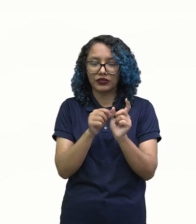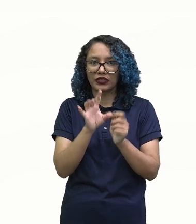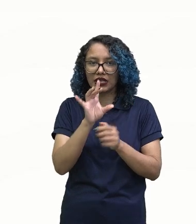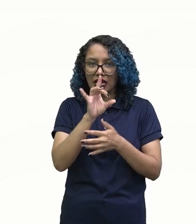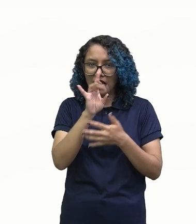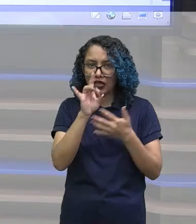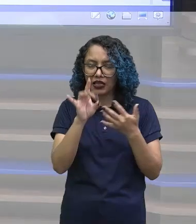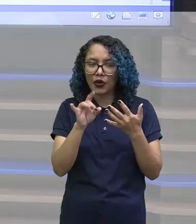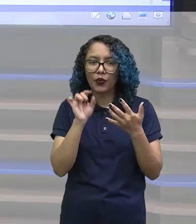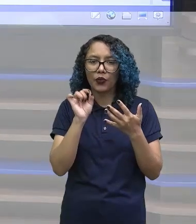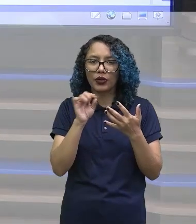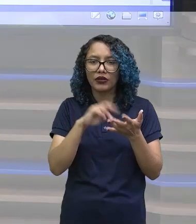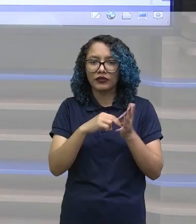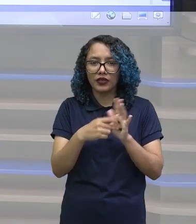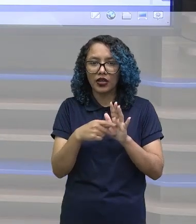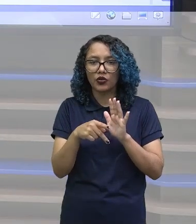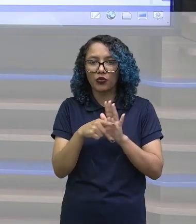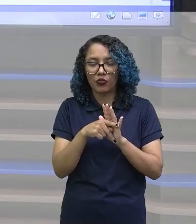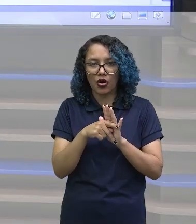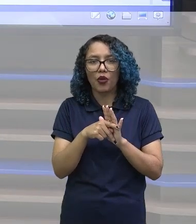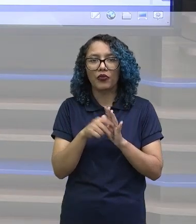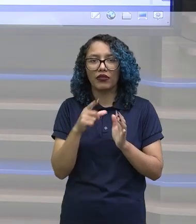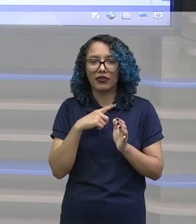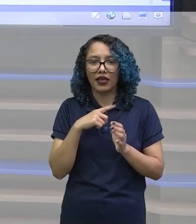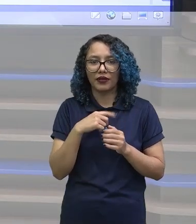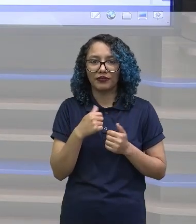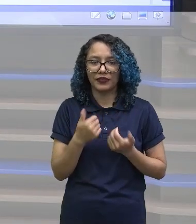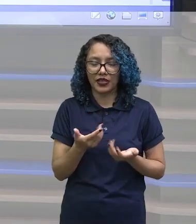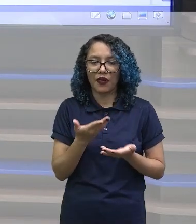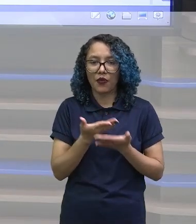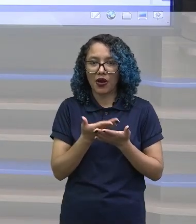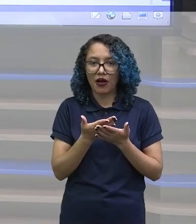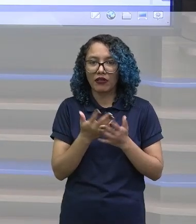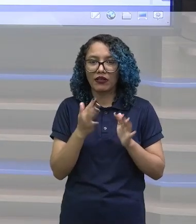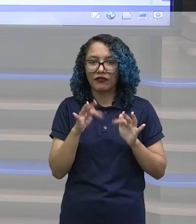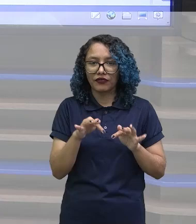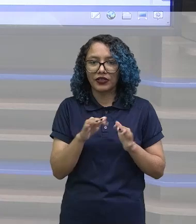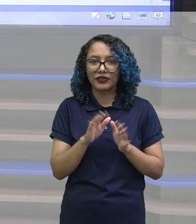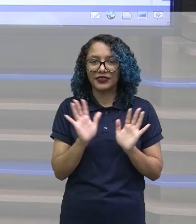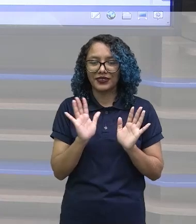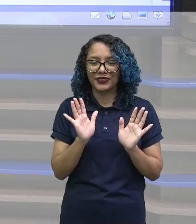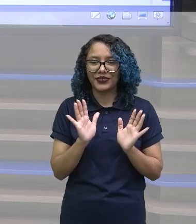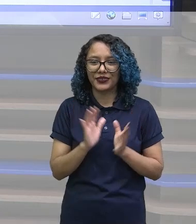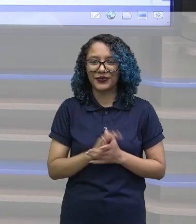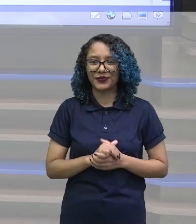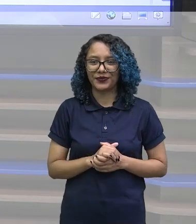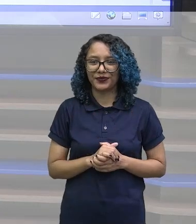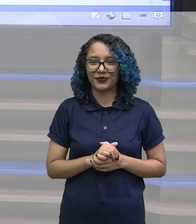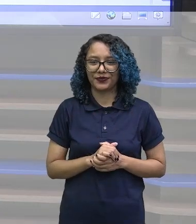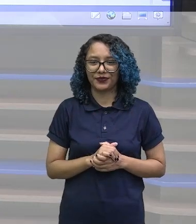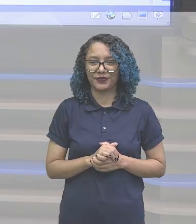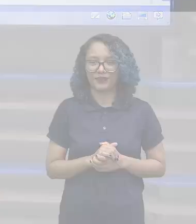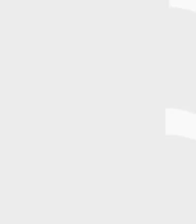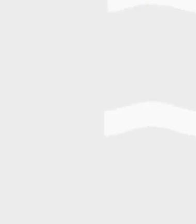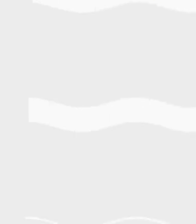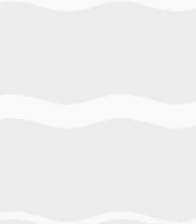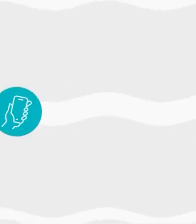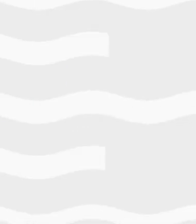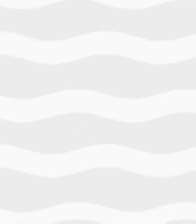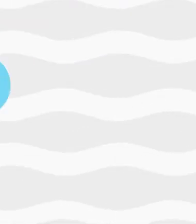um deles tem um sentido e um significado. Então, essa foi a nossa aula e até uma próxima oportunidade.